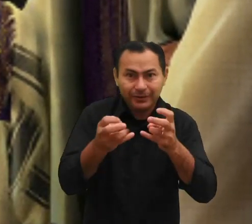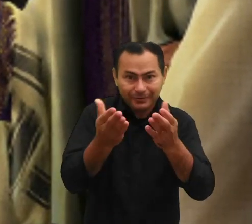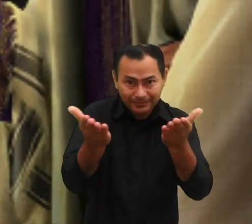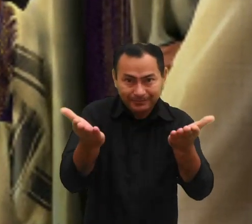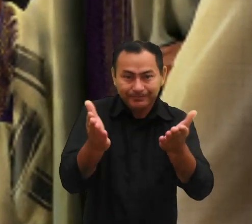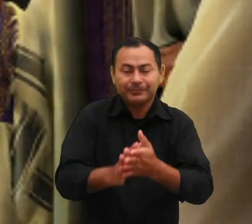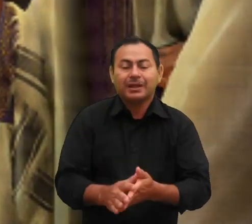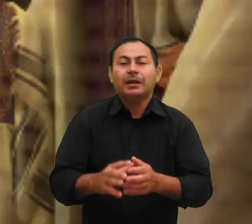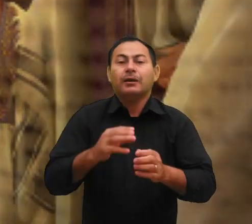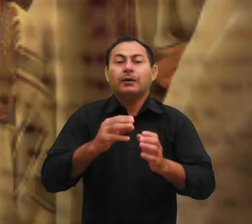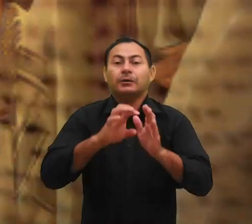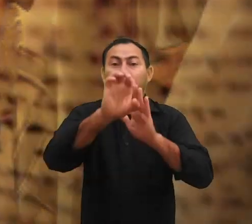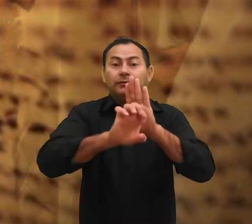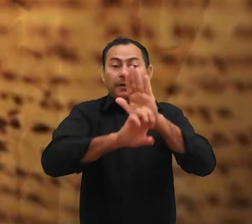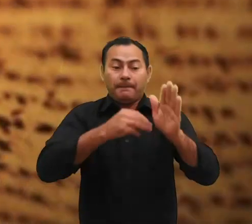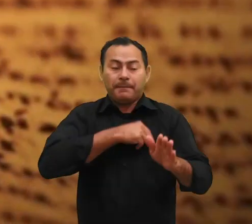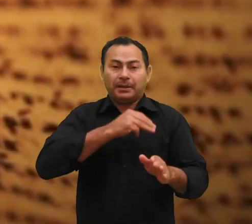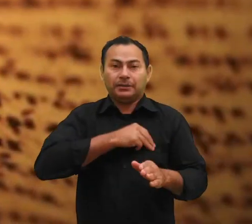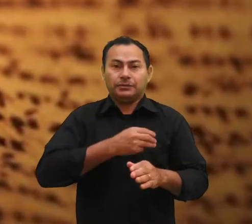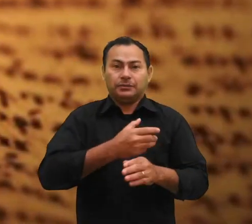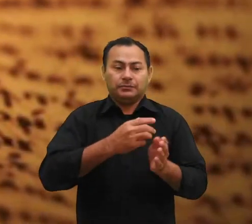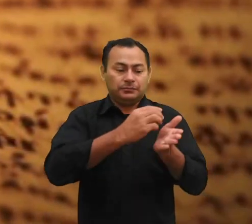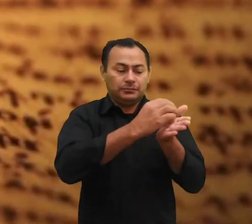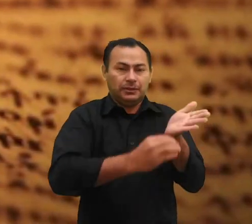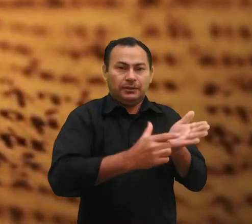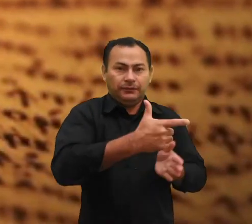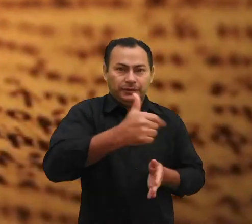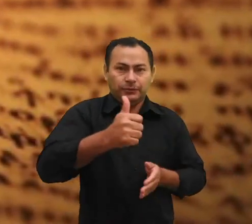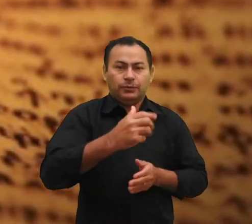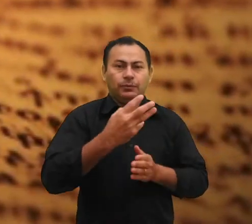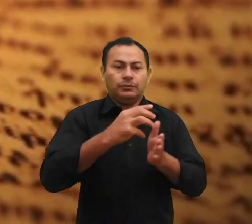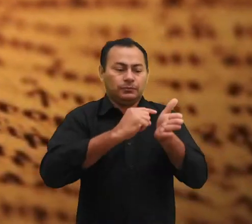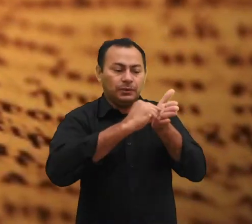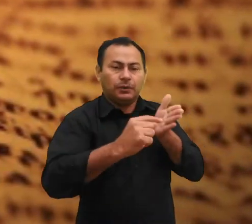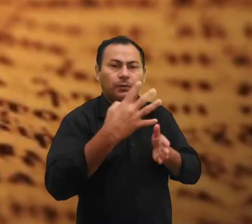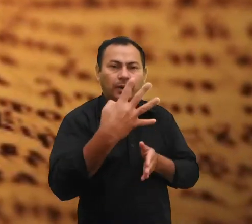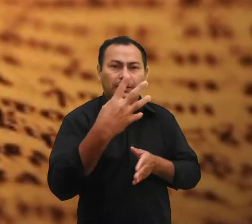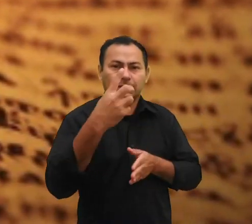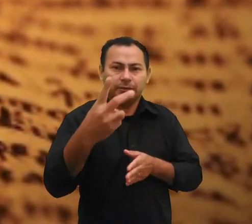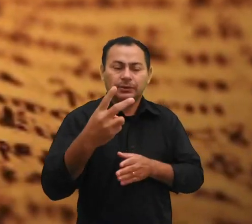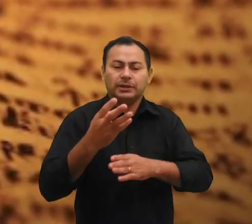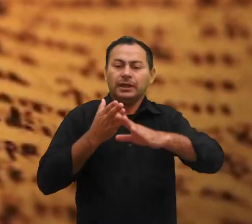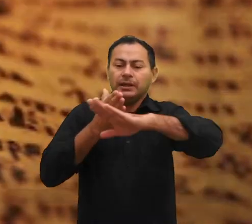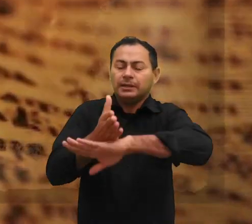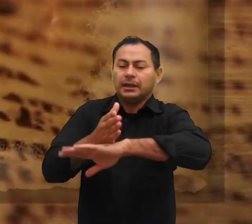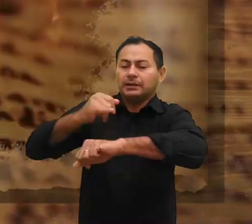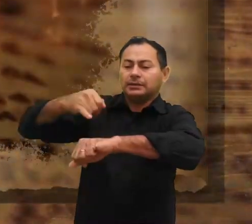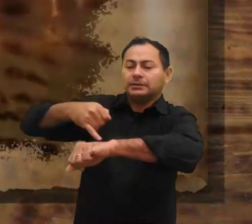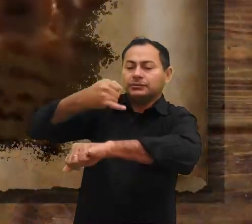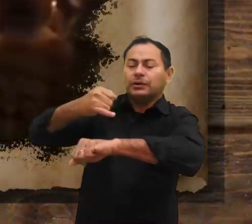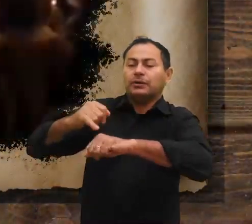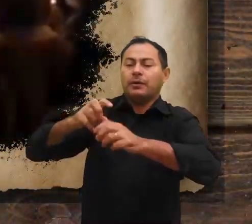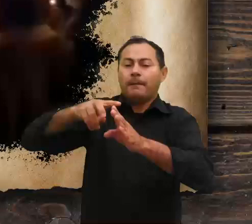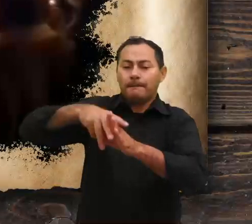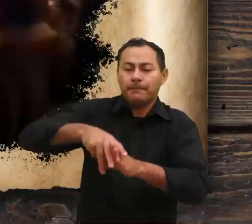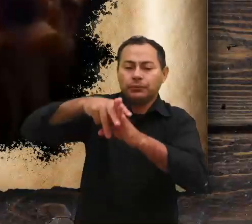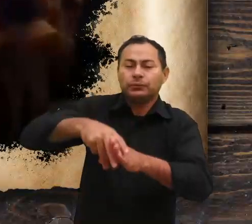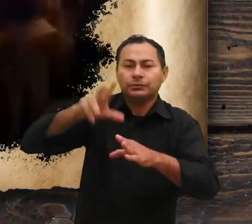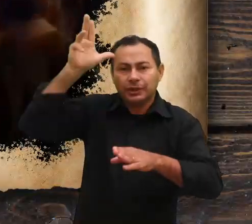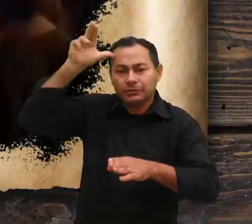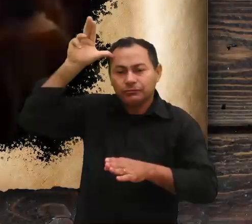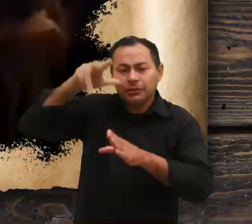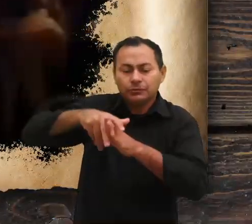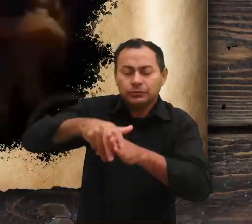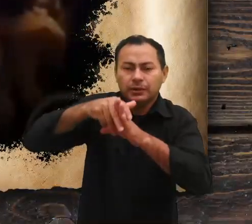vida. Ainda em Mateus, no capítulo 21, versículo 42, depois de entrar em Jerusalém montado num jumentinho e de